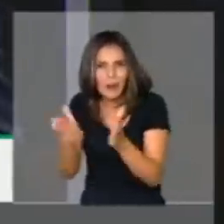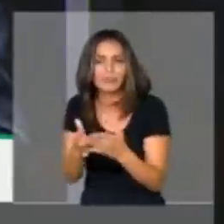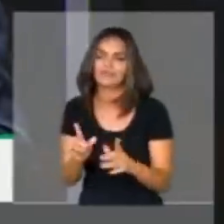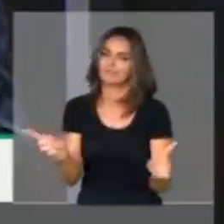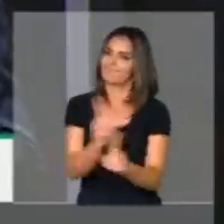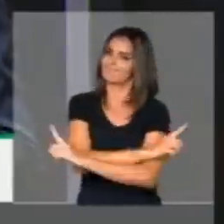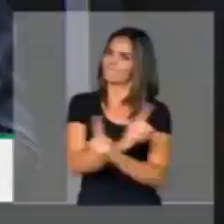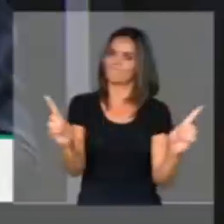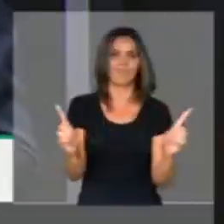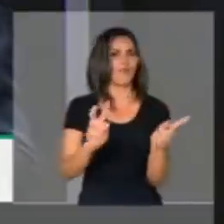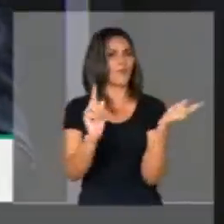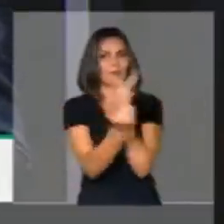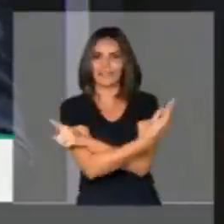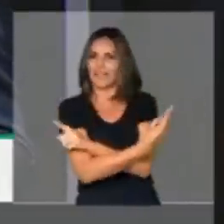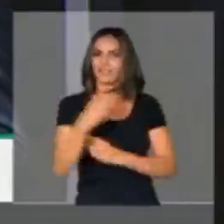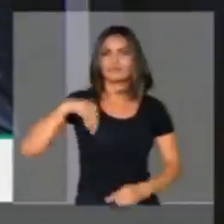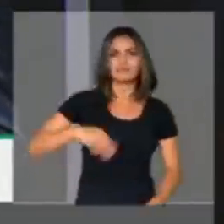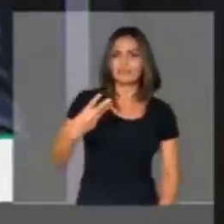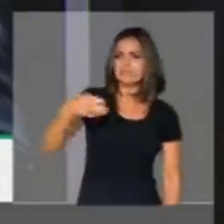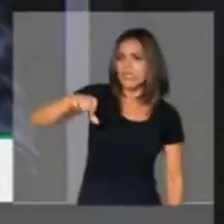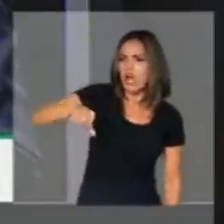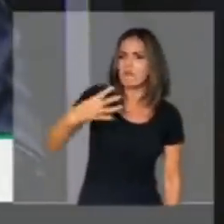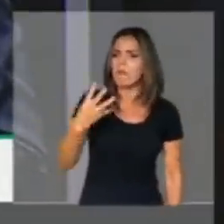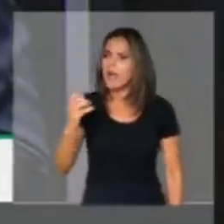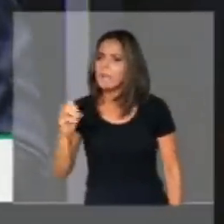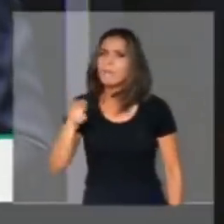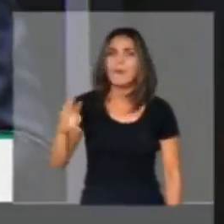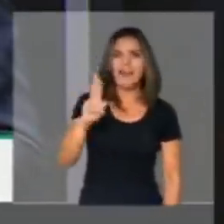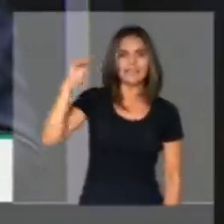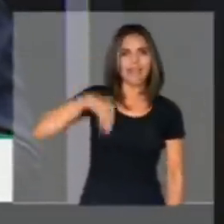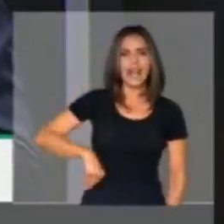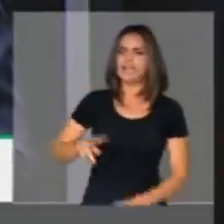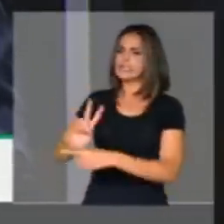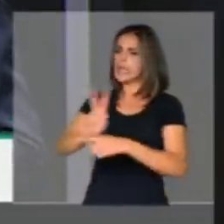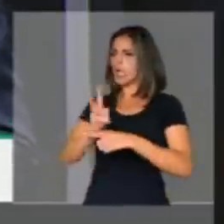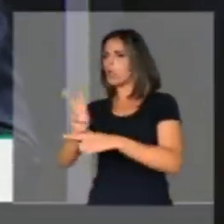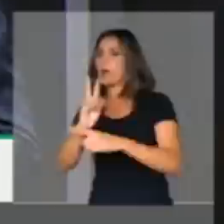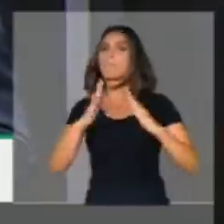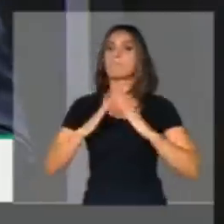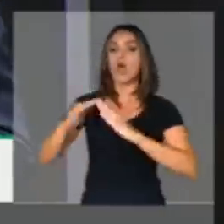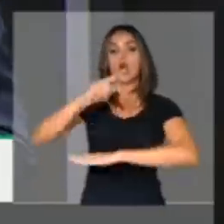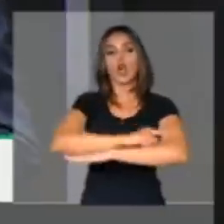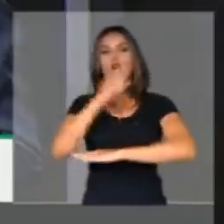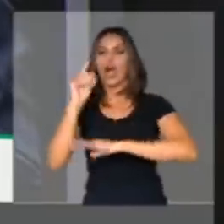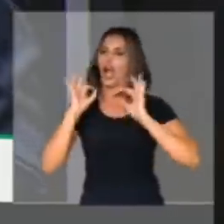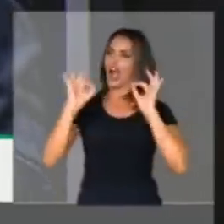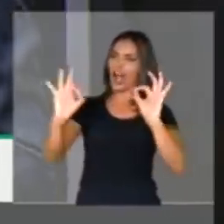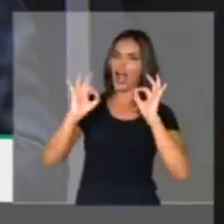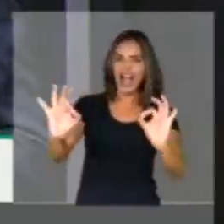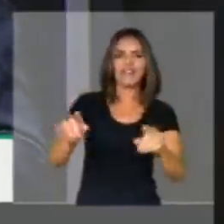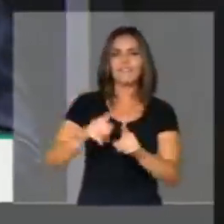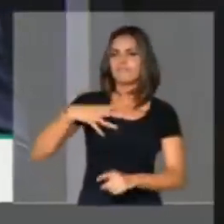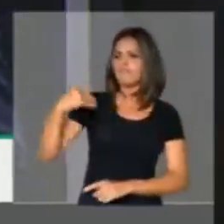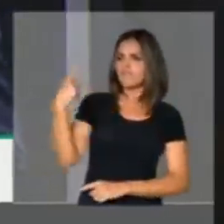a proteção ao mais pobre que ganha um salário de 39, 40 mil reais, que tem segurança, que mora em condomínio fechado, que